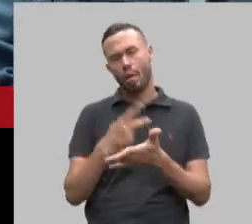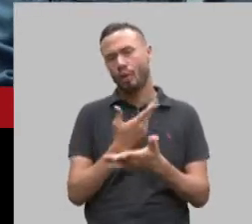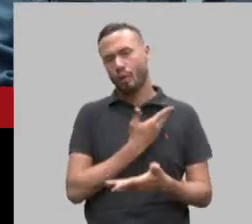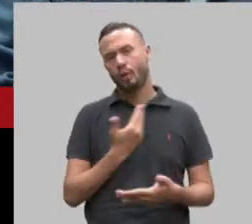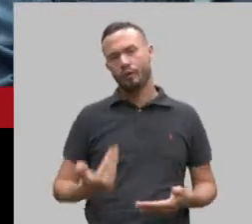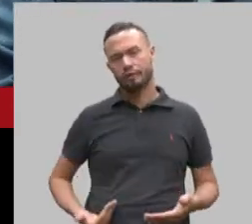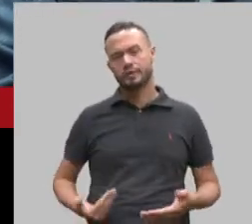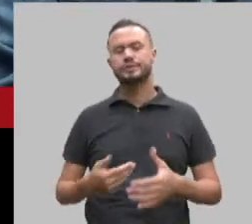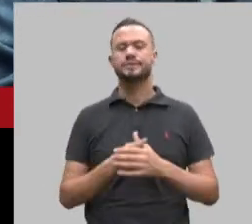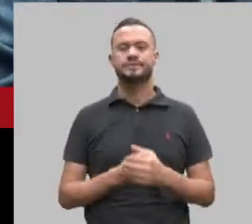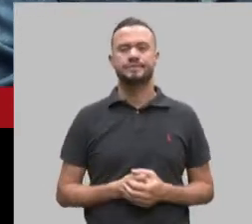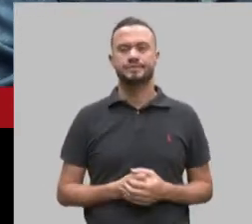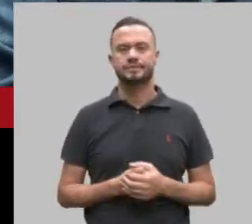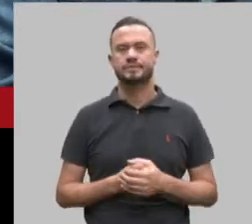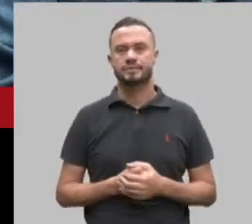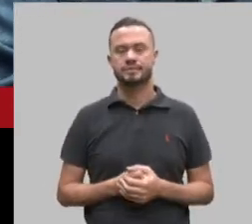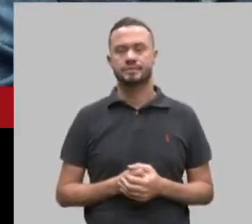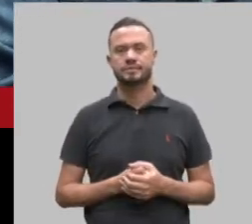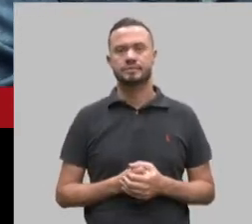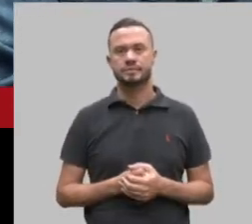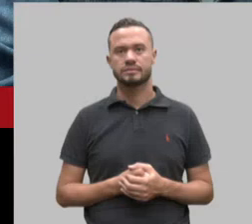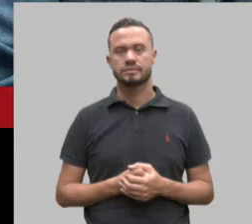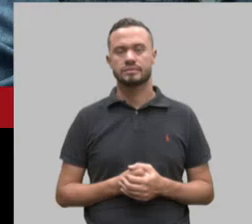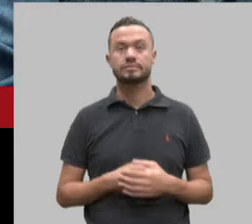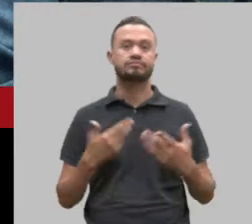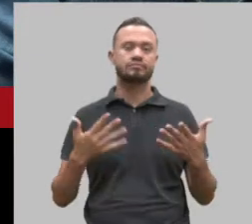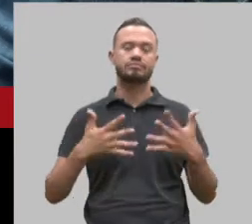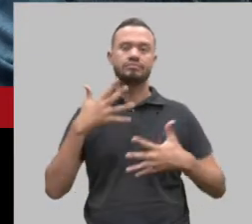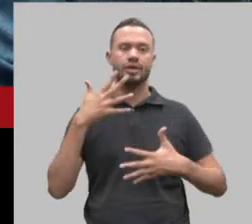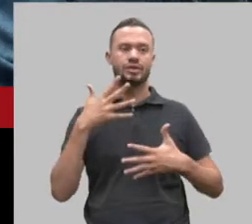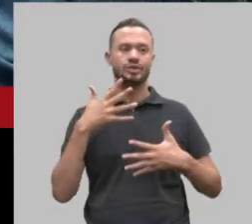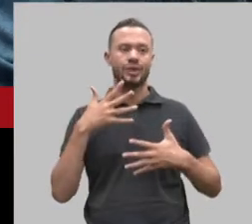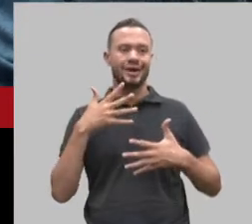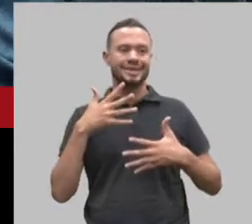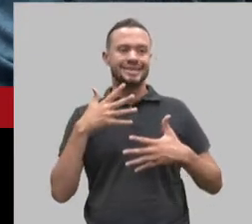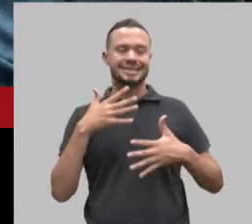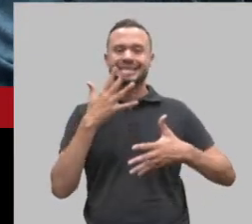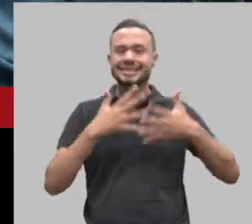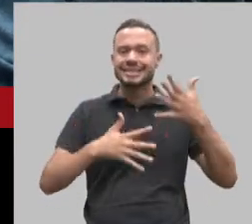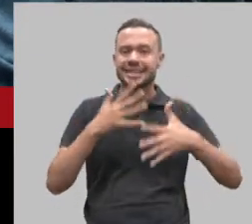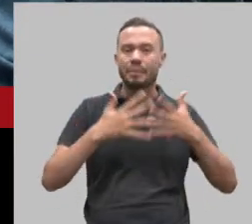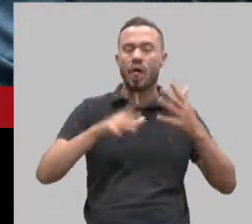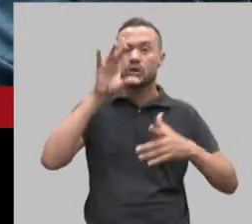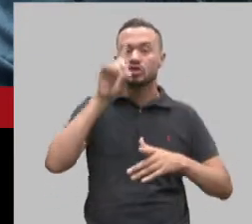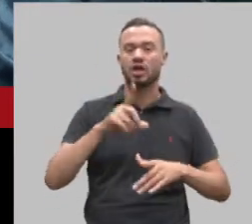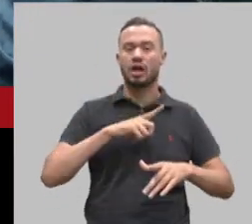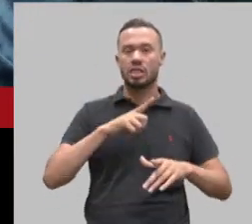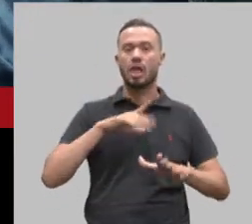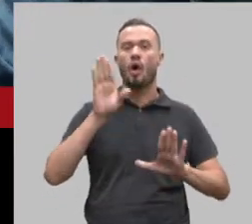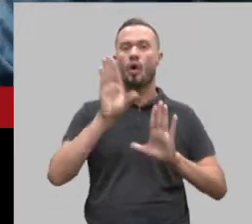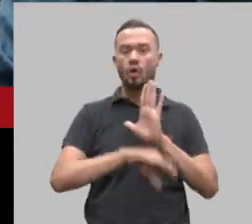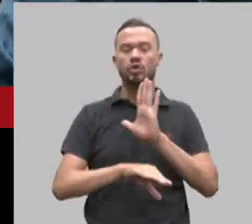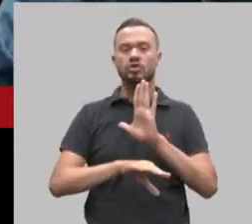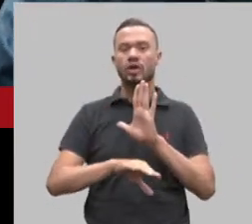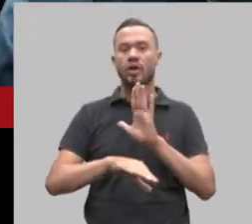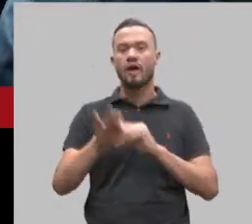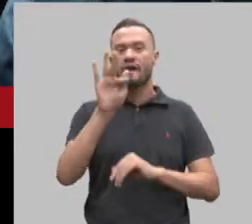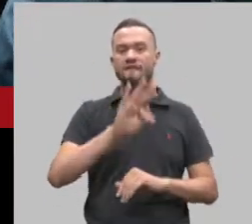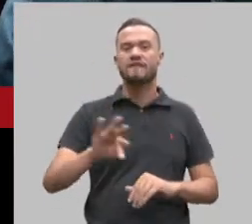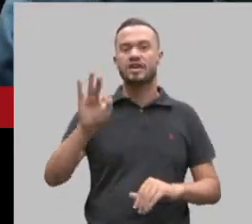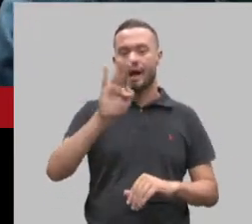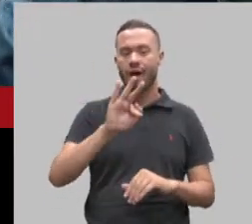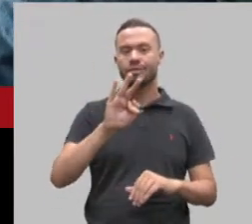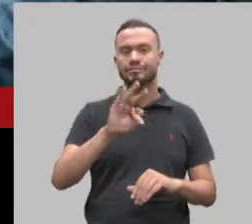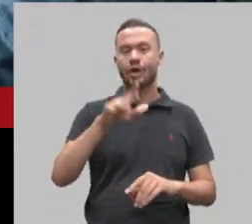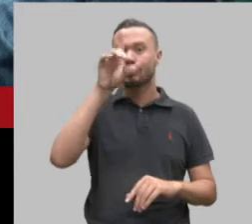e isso fere literalmente um direito previsto na Constituição Federal de 88 que é o direito à